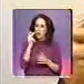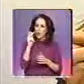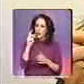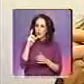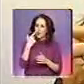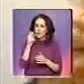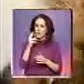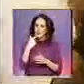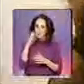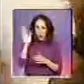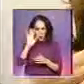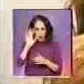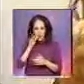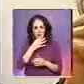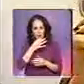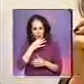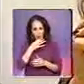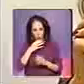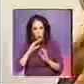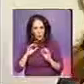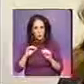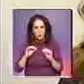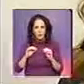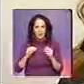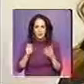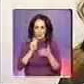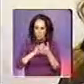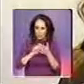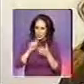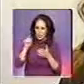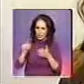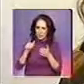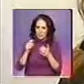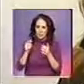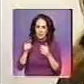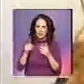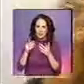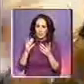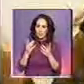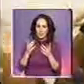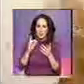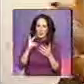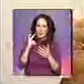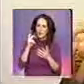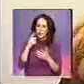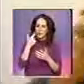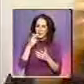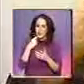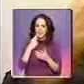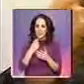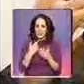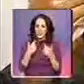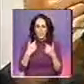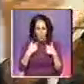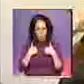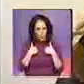cumprimentámo-lo e falámos logo da escrita dele e do quanto ela nos entusiasmava. E o Walter sai-se com esta: eu